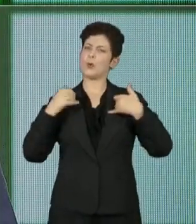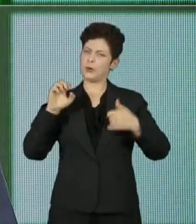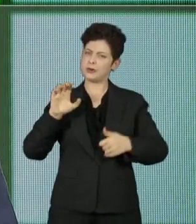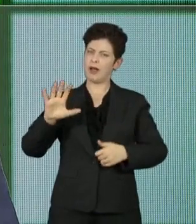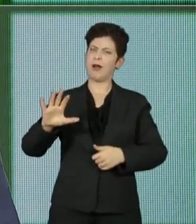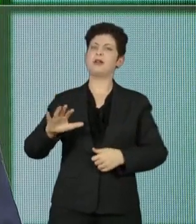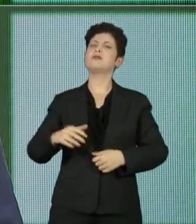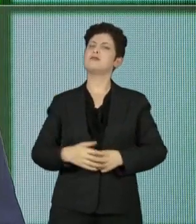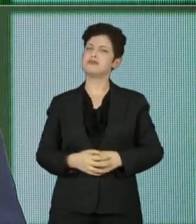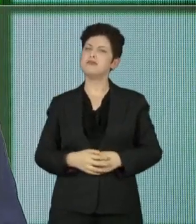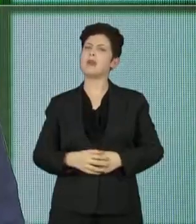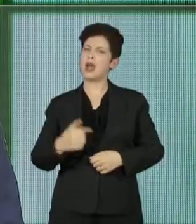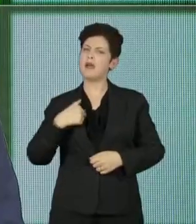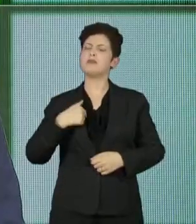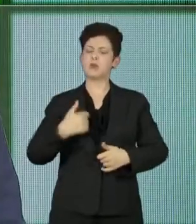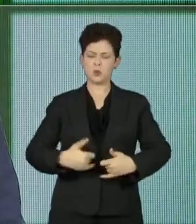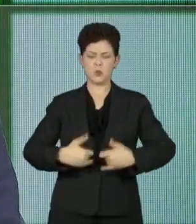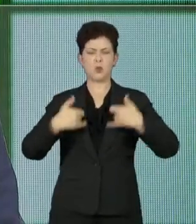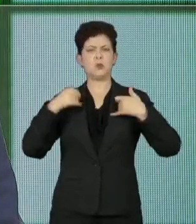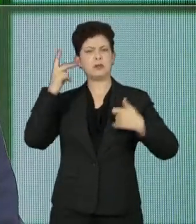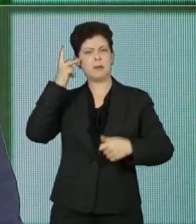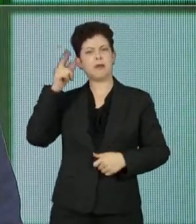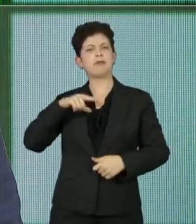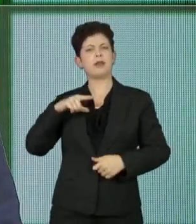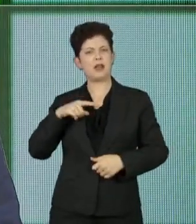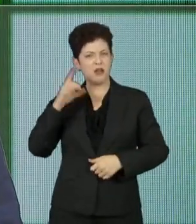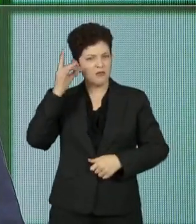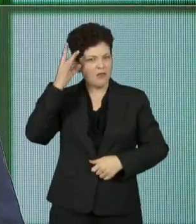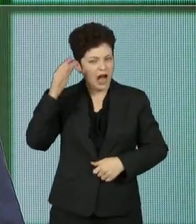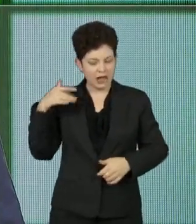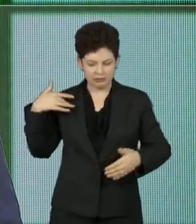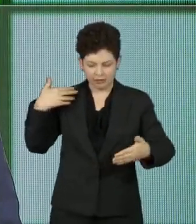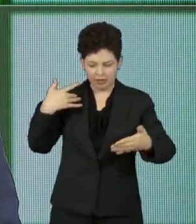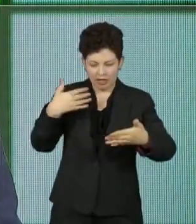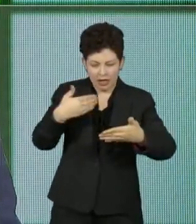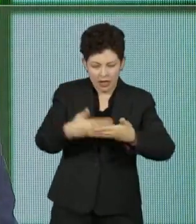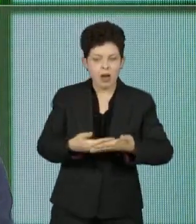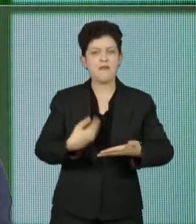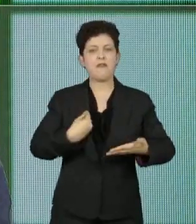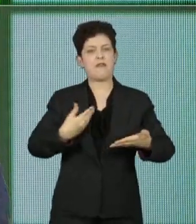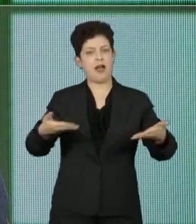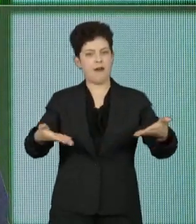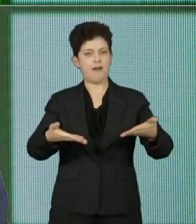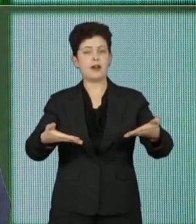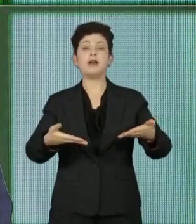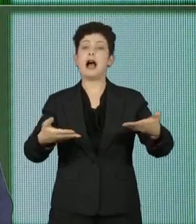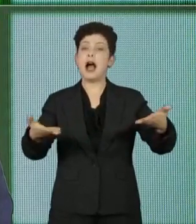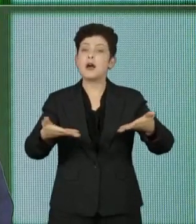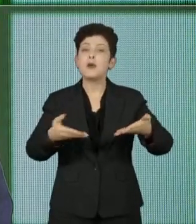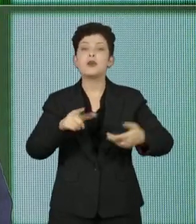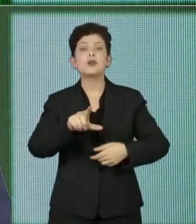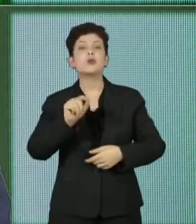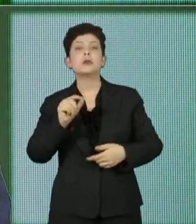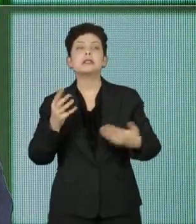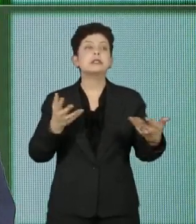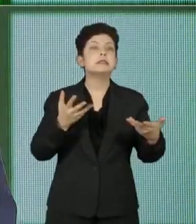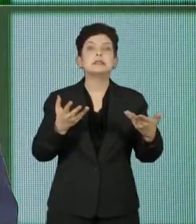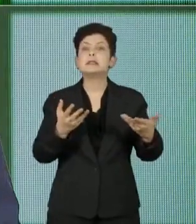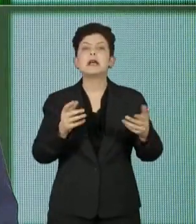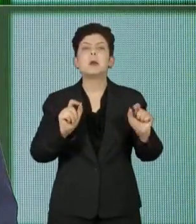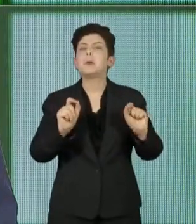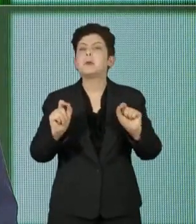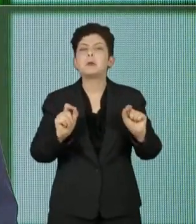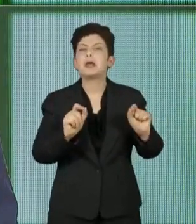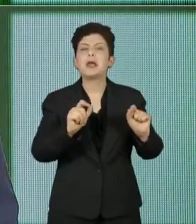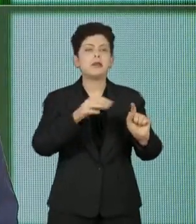nosso Estado enche o peito para falar de São Paulo porque eu sei que não foi fácil a gente chegar até aqui e agora nós temos que fazer uma escolha quem é que vai